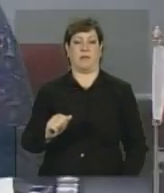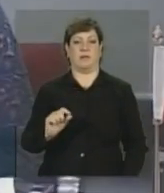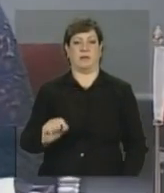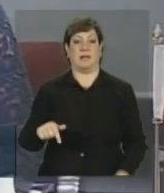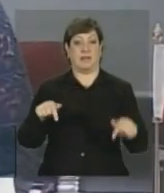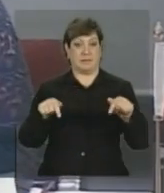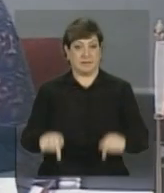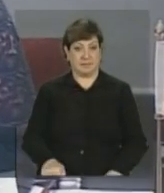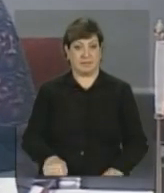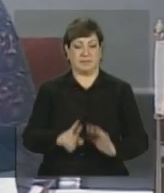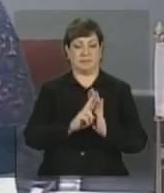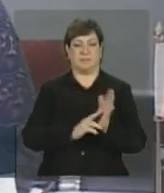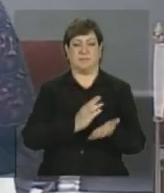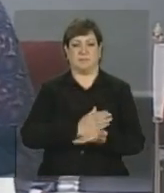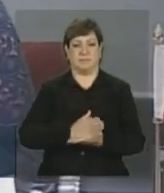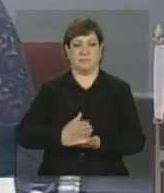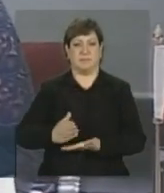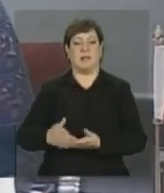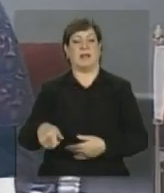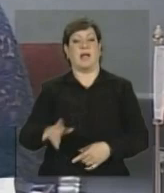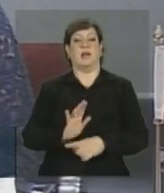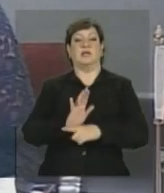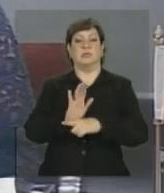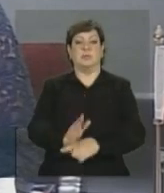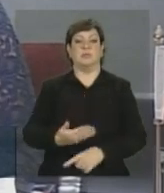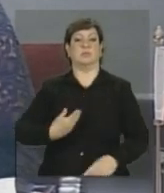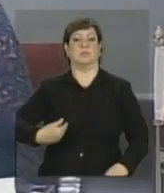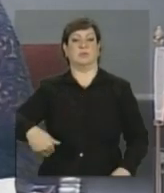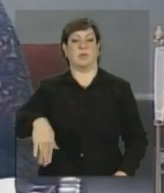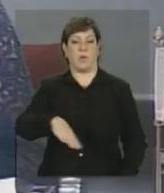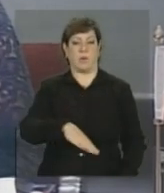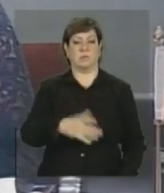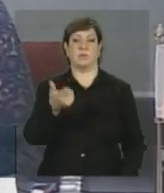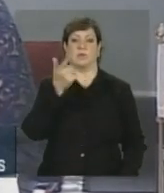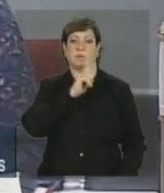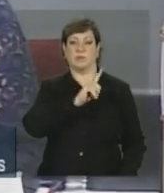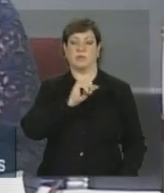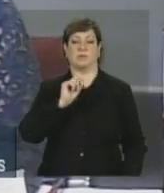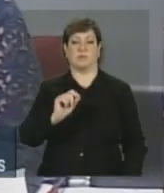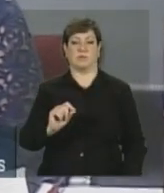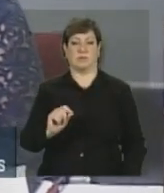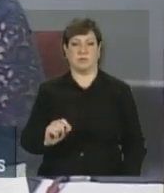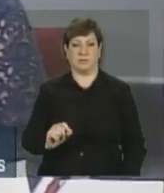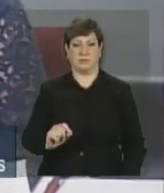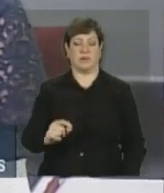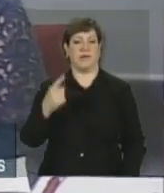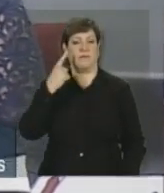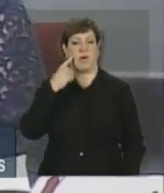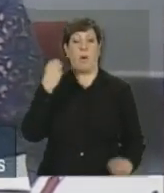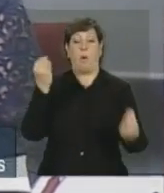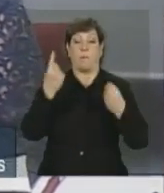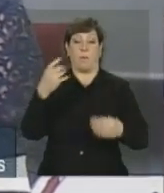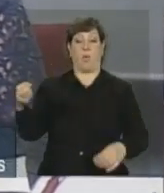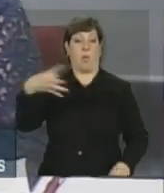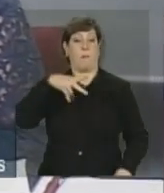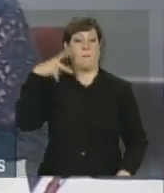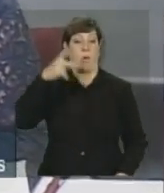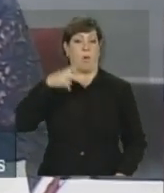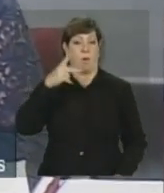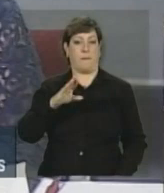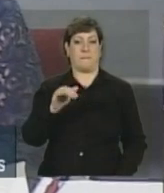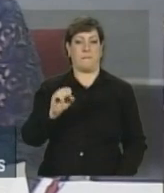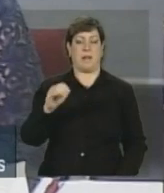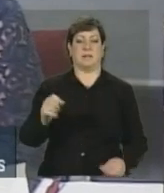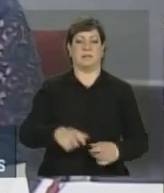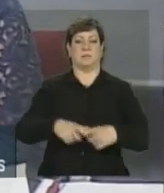essa plataforma permite que nós olhemos para uma nova política baseada na